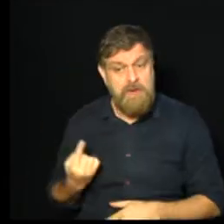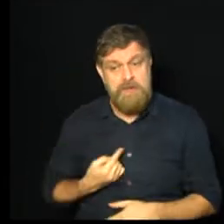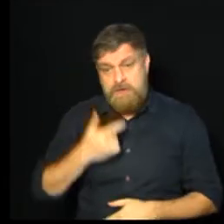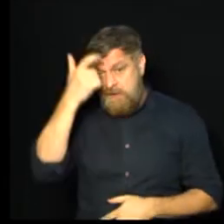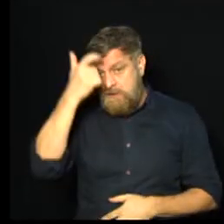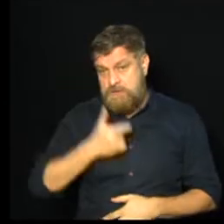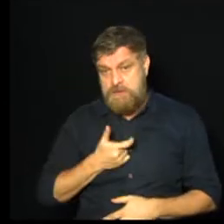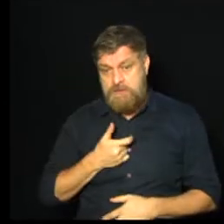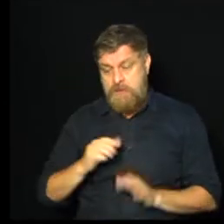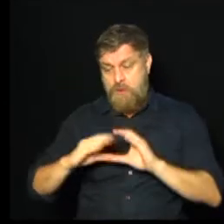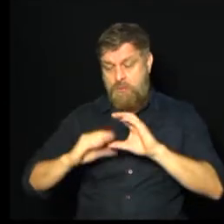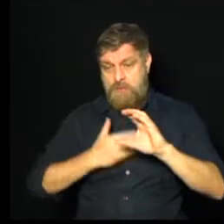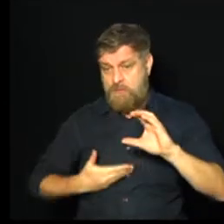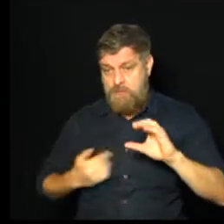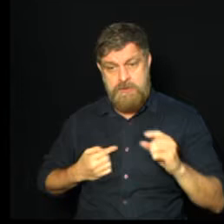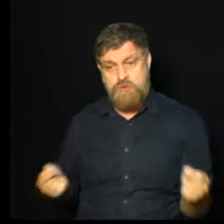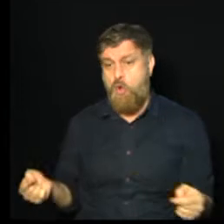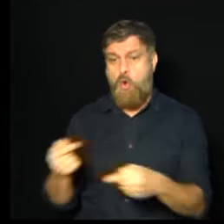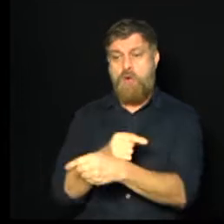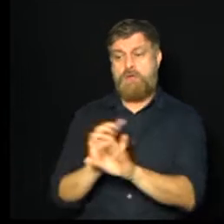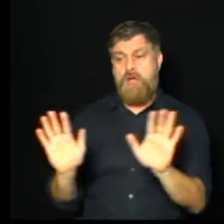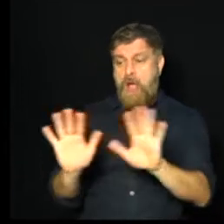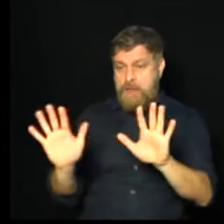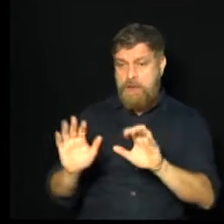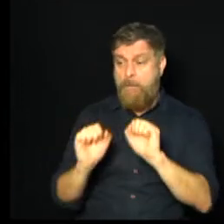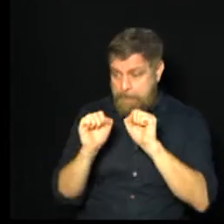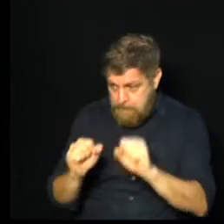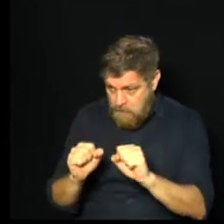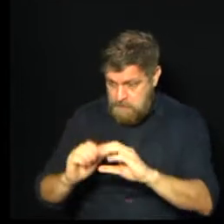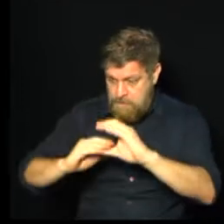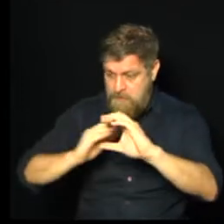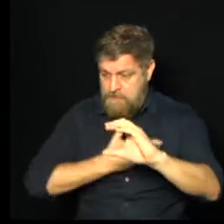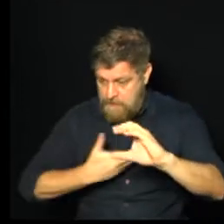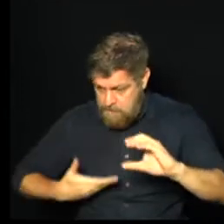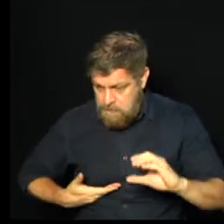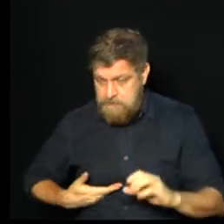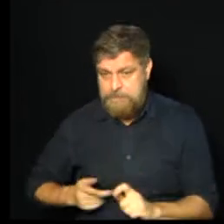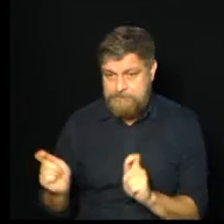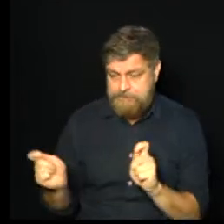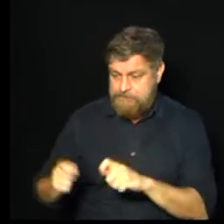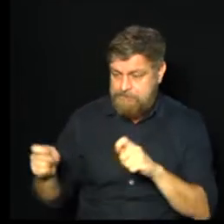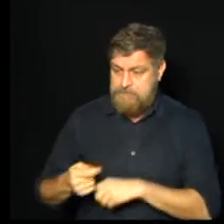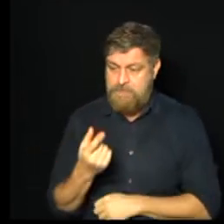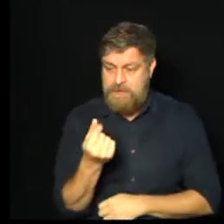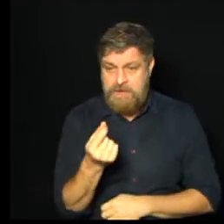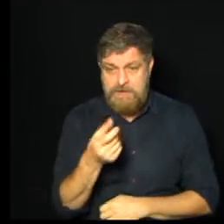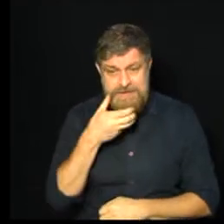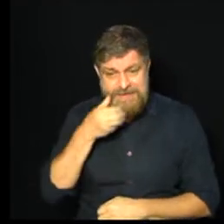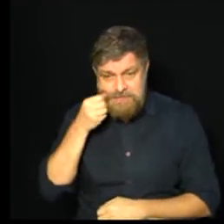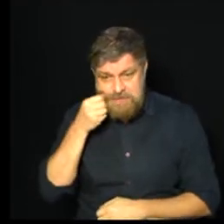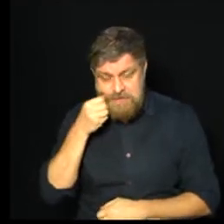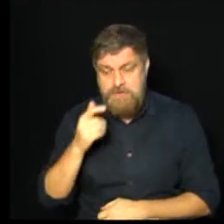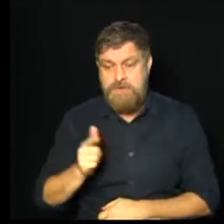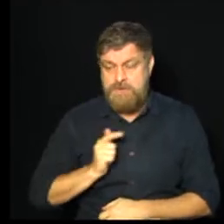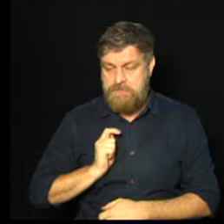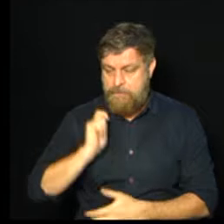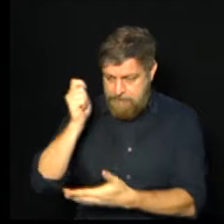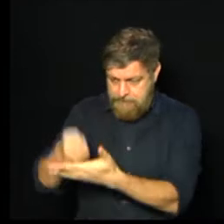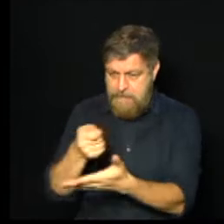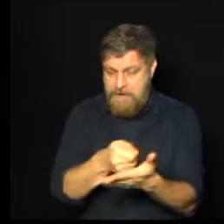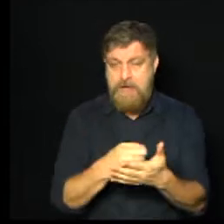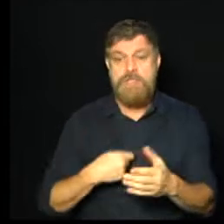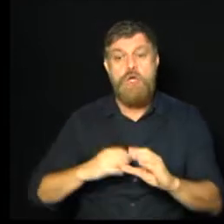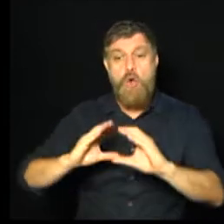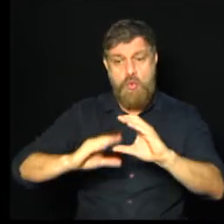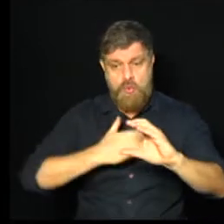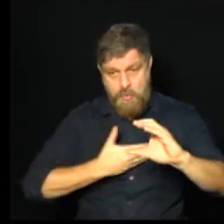contra o concurso. Assim que for possível, e dentro da possibilidade orçamentária e legal, nós iremos implantar o